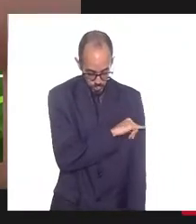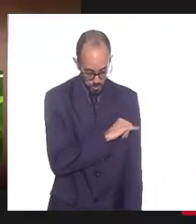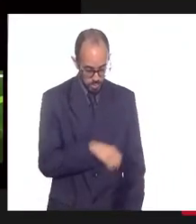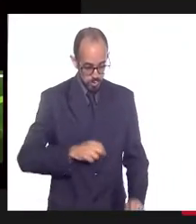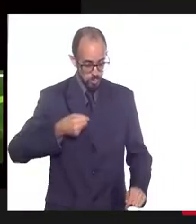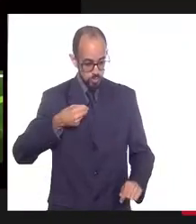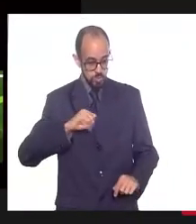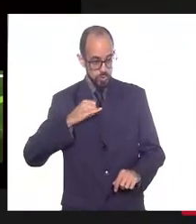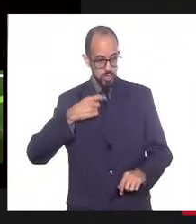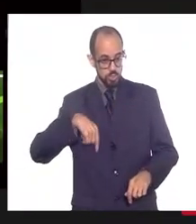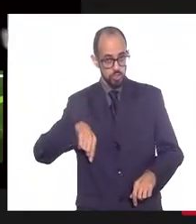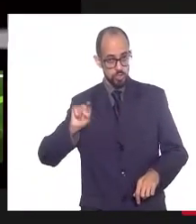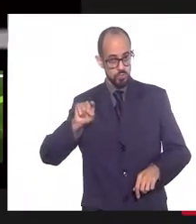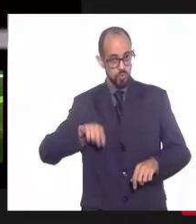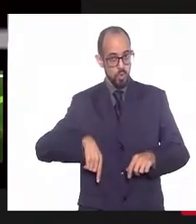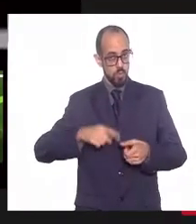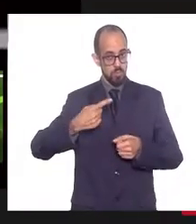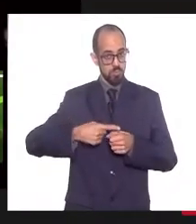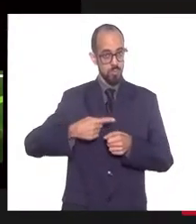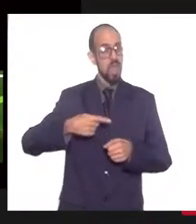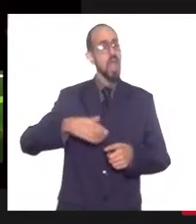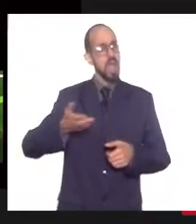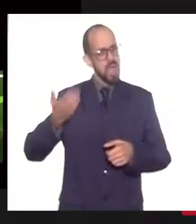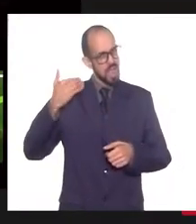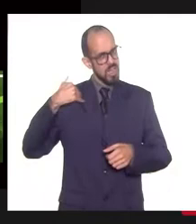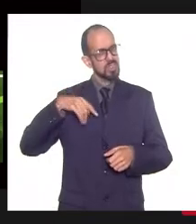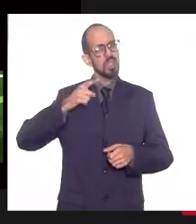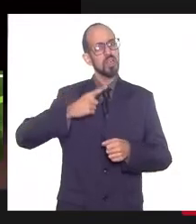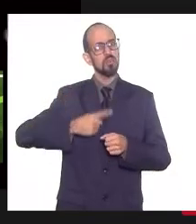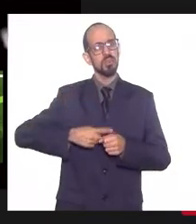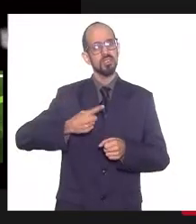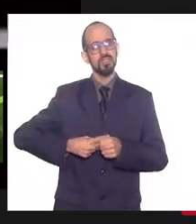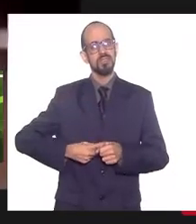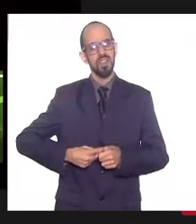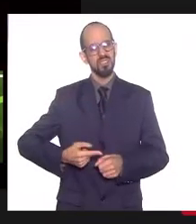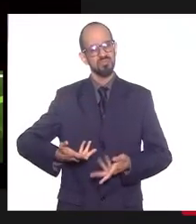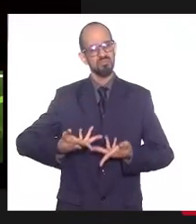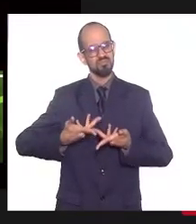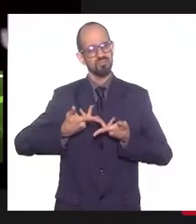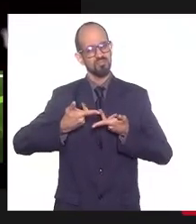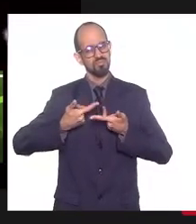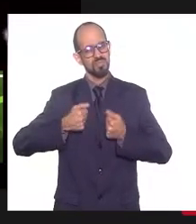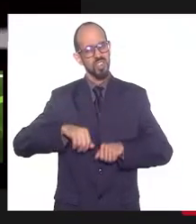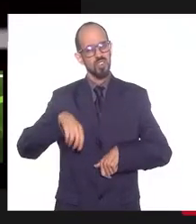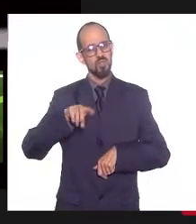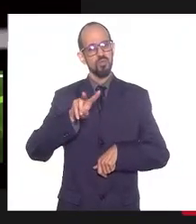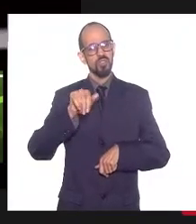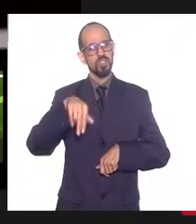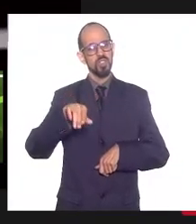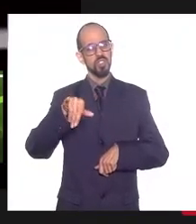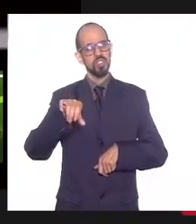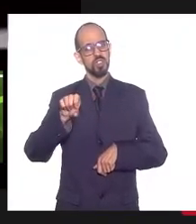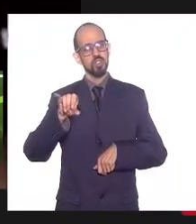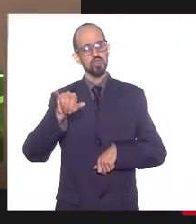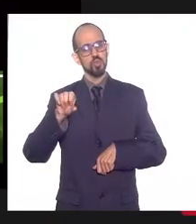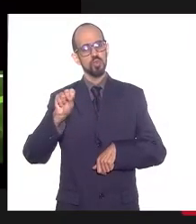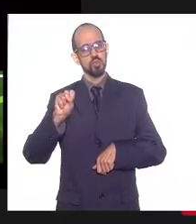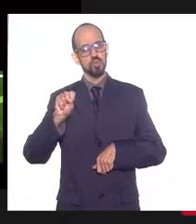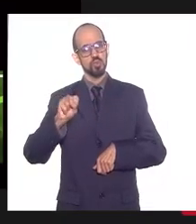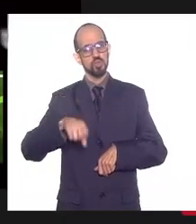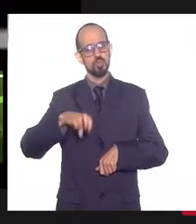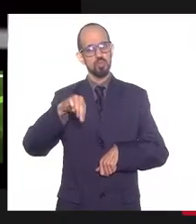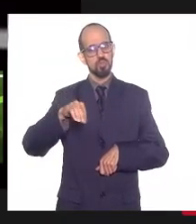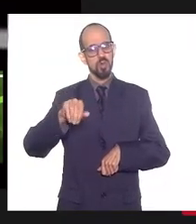cidade de ponta, sempre foi a cidade do Vinícius de Moraes, do Tom Jobim, do Chico Buarque, Rio de Janeiro, que sempre foi